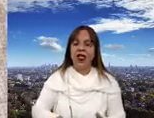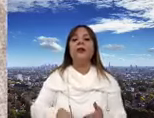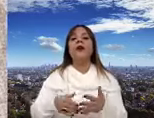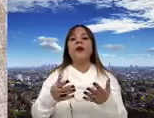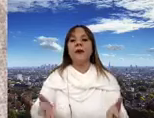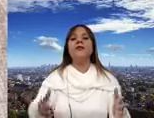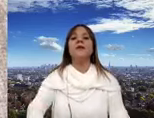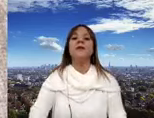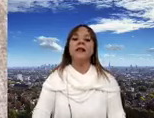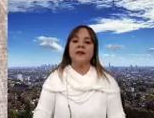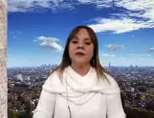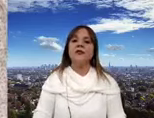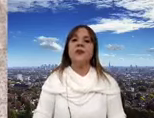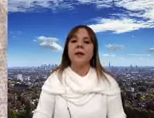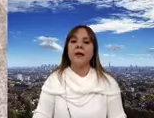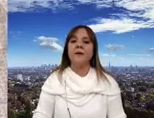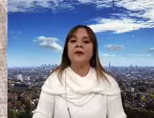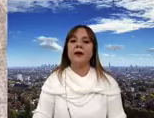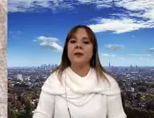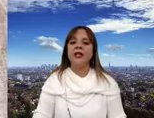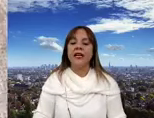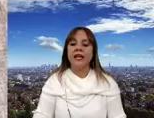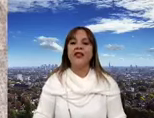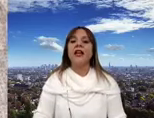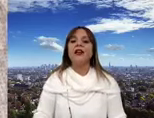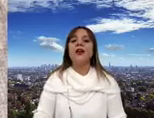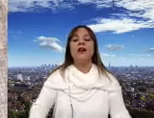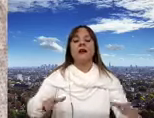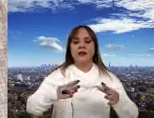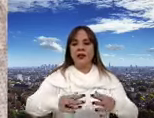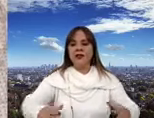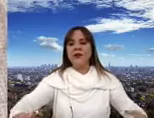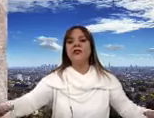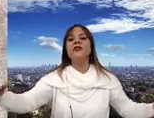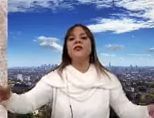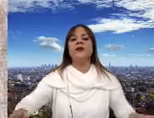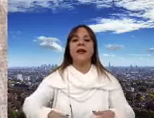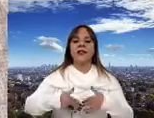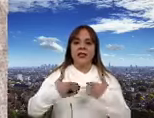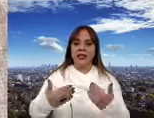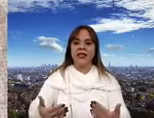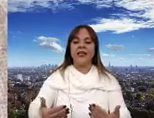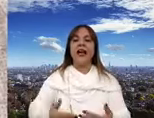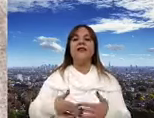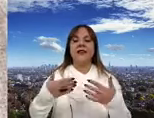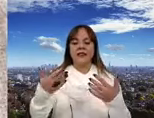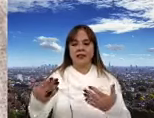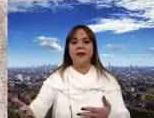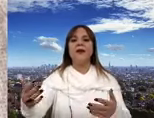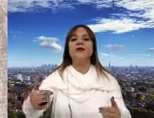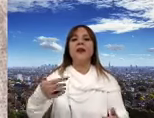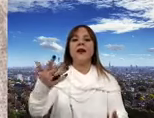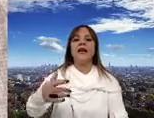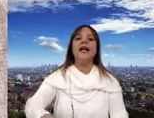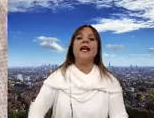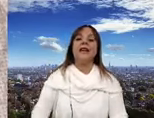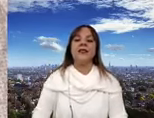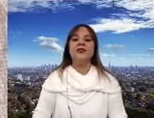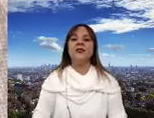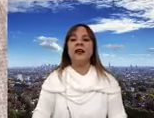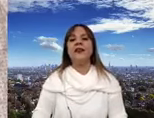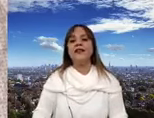você poder receber o seu prêmio, tá bom, Janete? E ó, durante o mês de junho também, a gente aqui em live vai ter sempre no final aí esse sorteio.